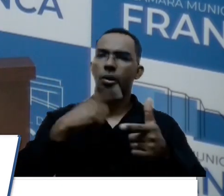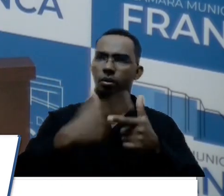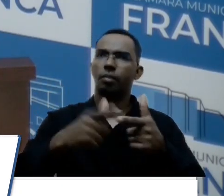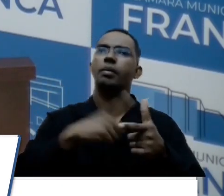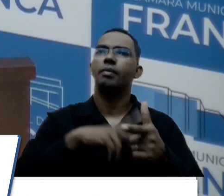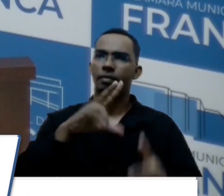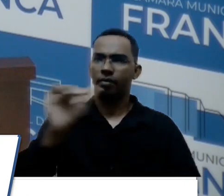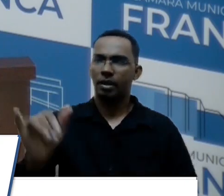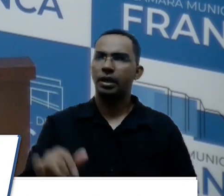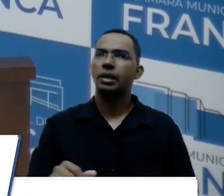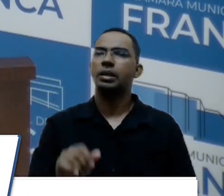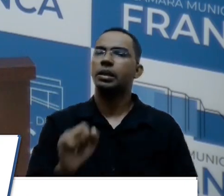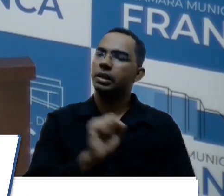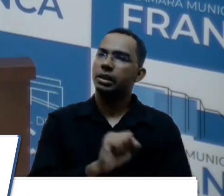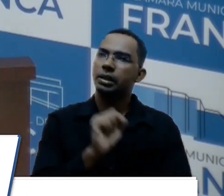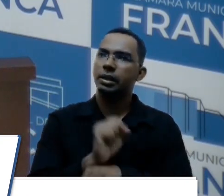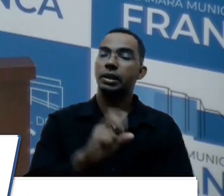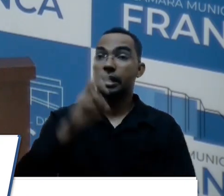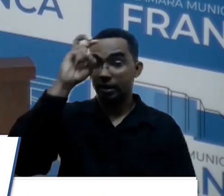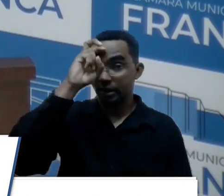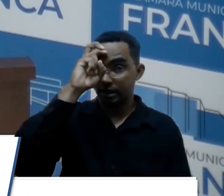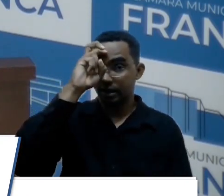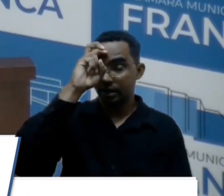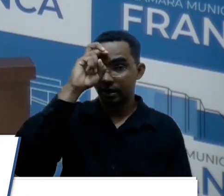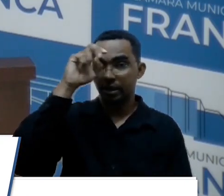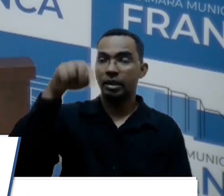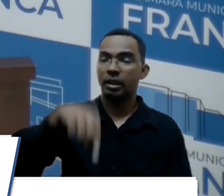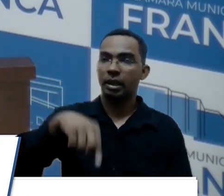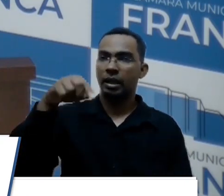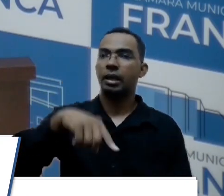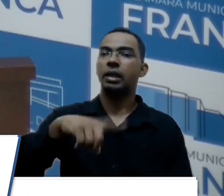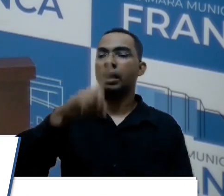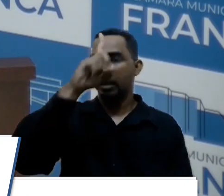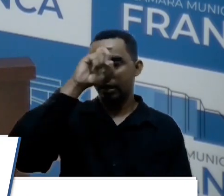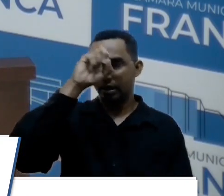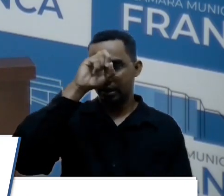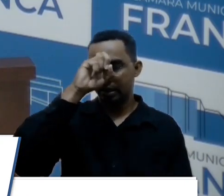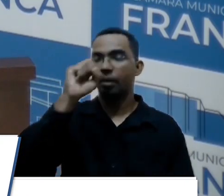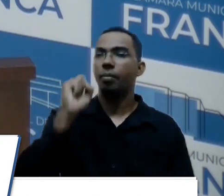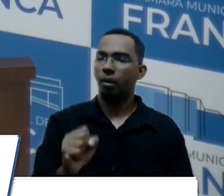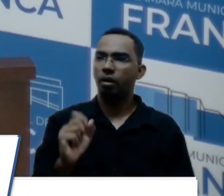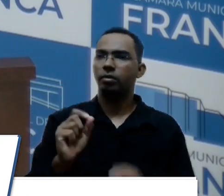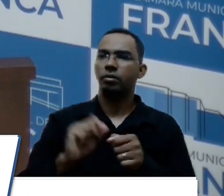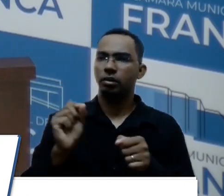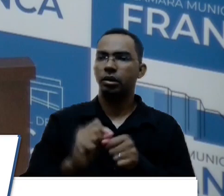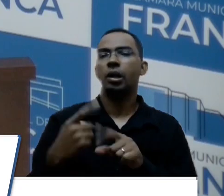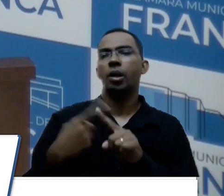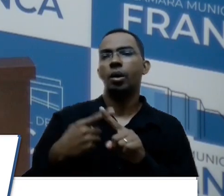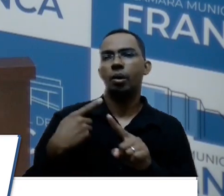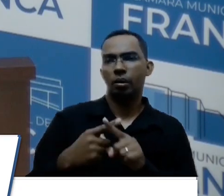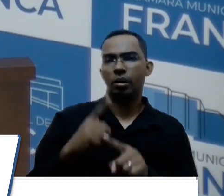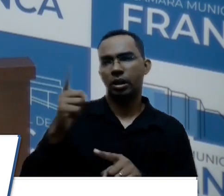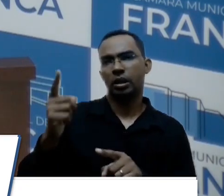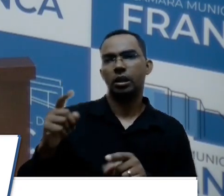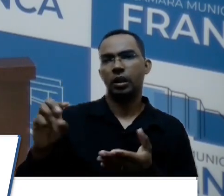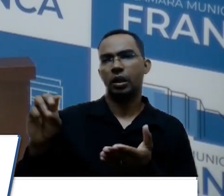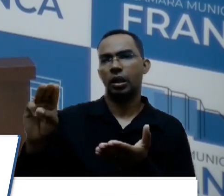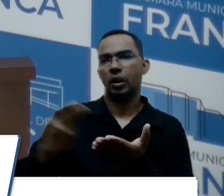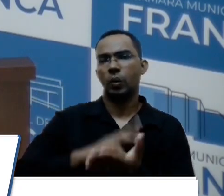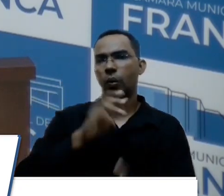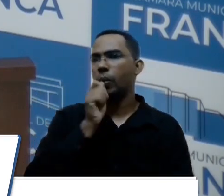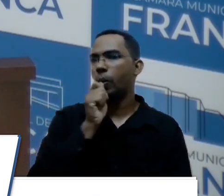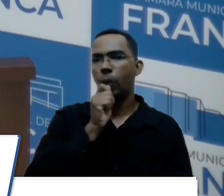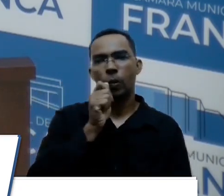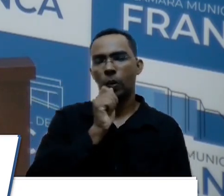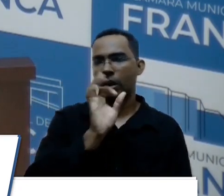E espero que quinta-feira a audiência aqui com a Santa Casa seja realizada. Até porque eles não mandaram nenhuma negativa ainda de não vir, né?